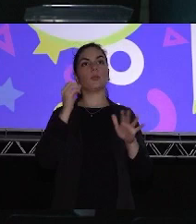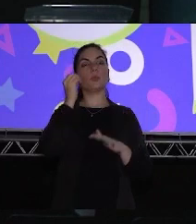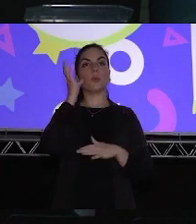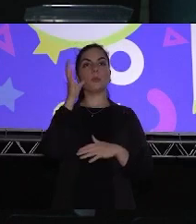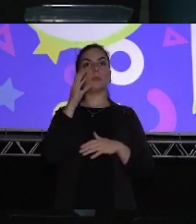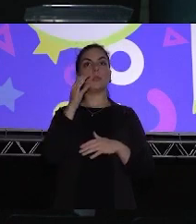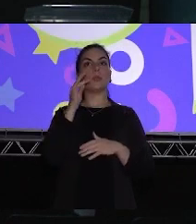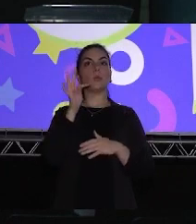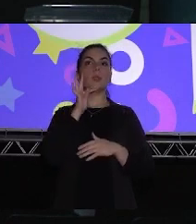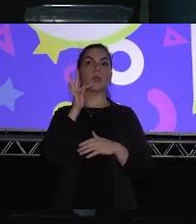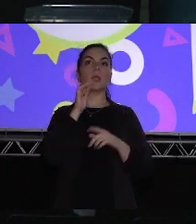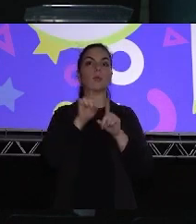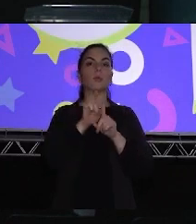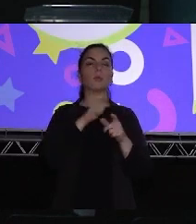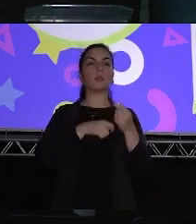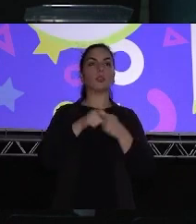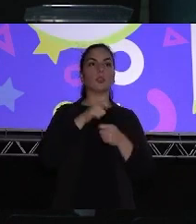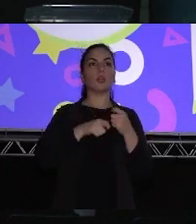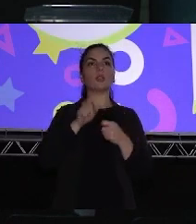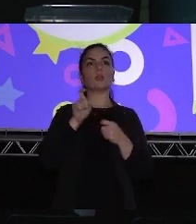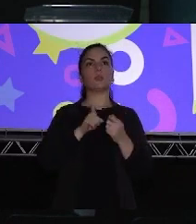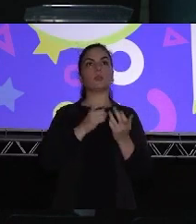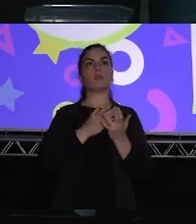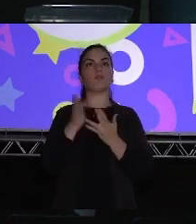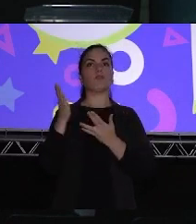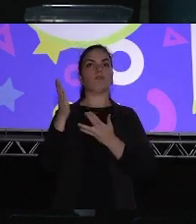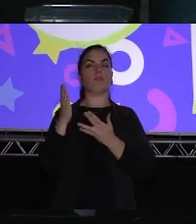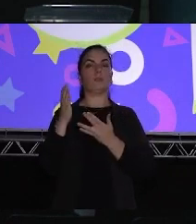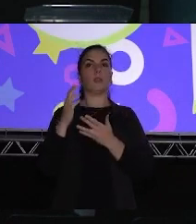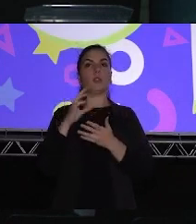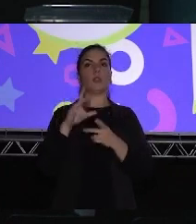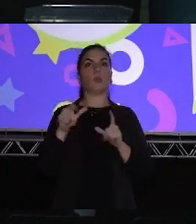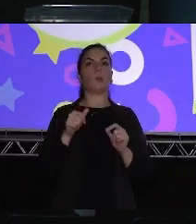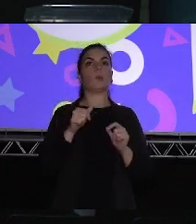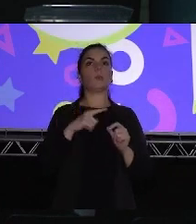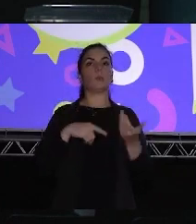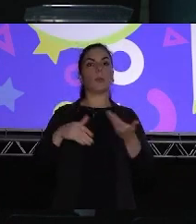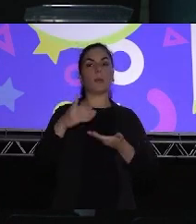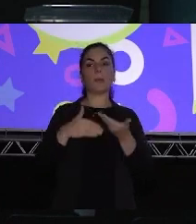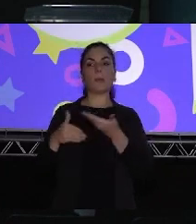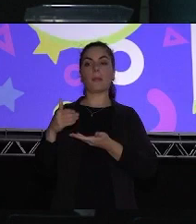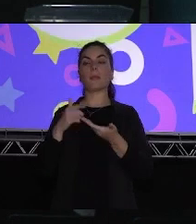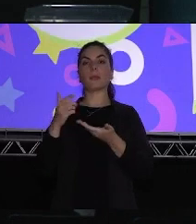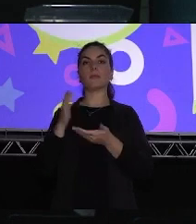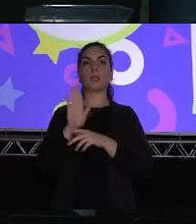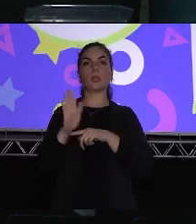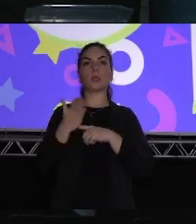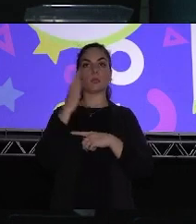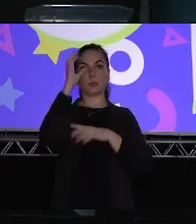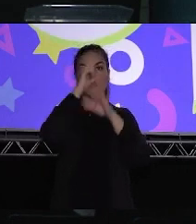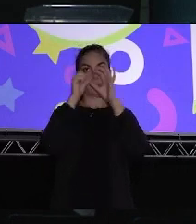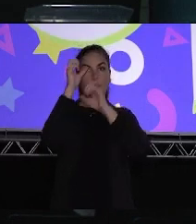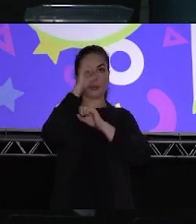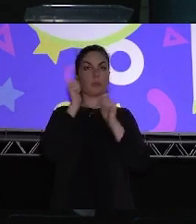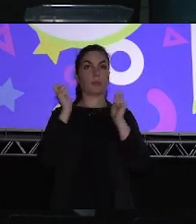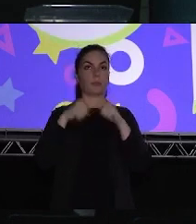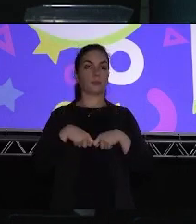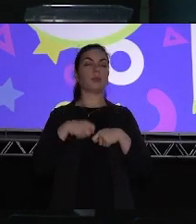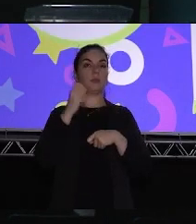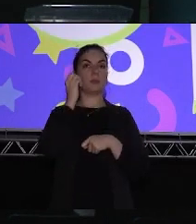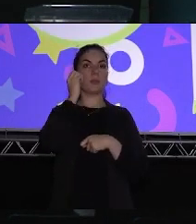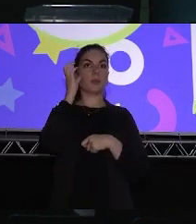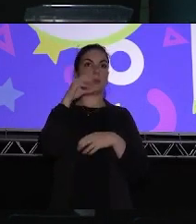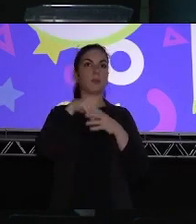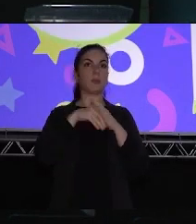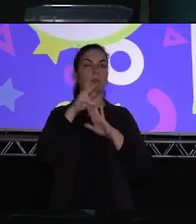e de negócio seja transversal, né? E a rotação dessas duplas ajuda com que as pessoas aprendam mais, isso potencializa o conhecimento dentro do